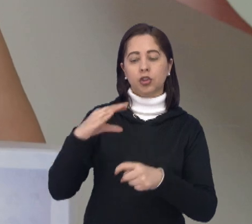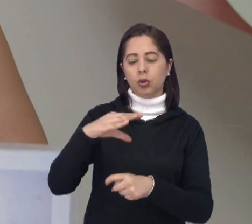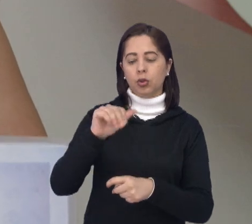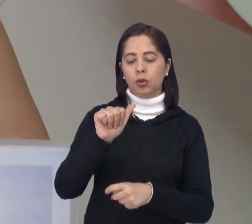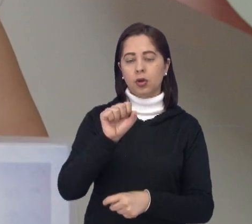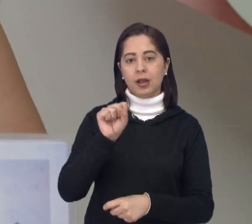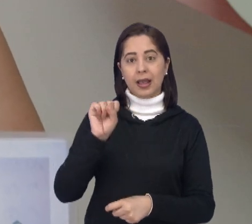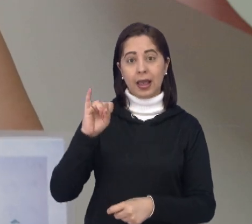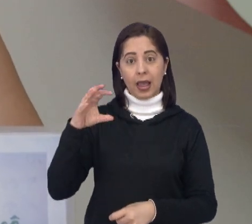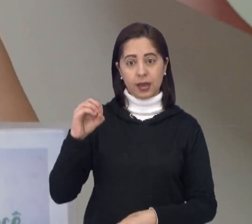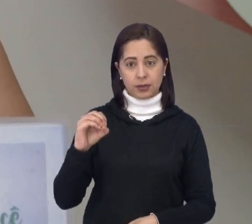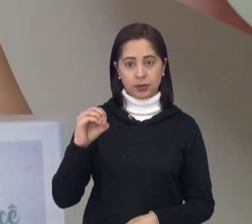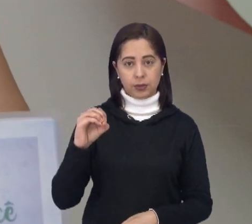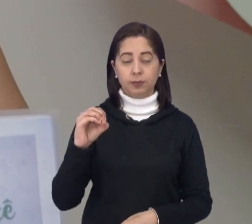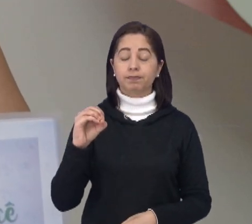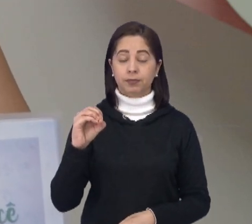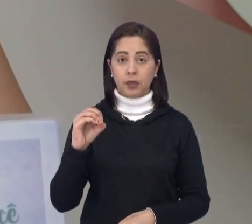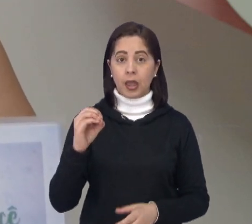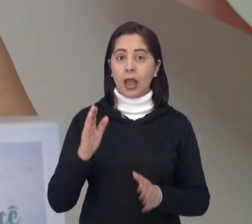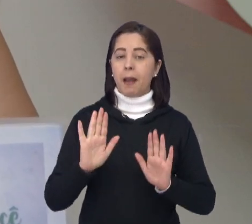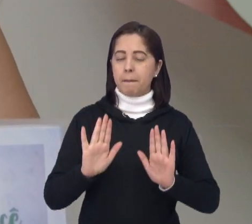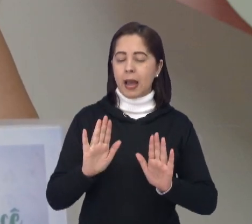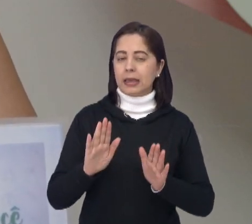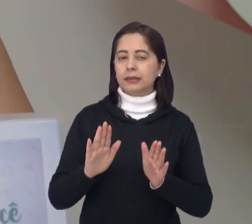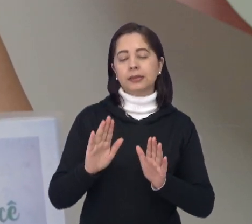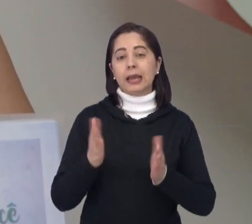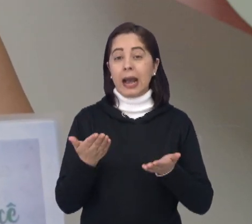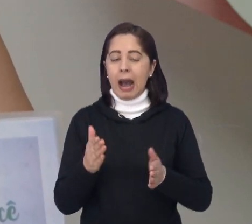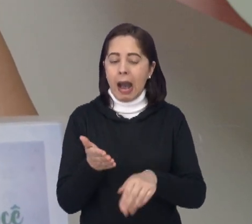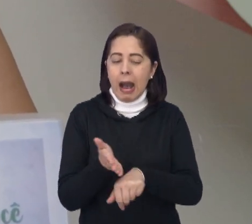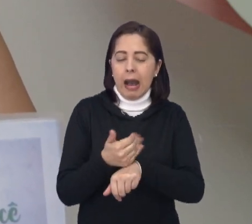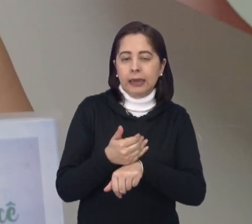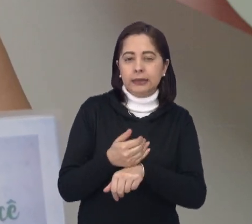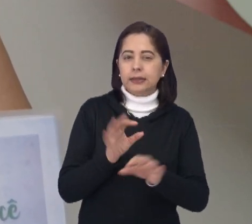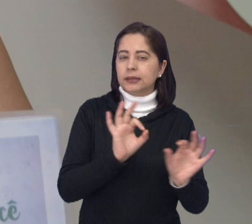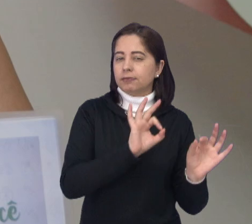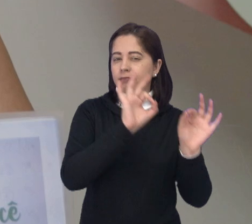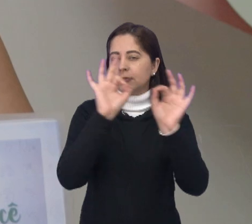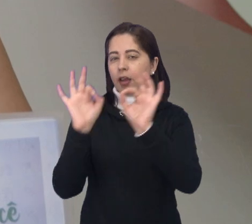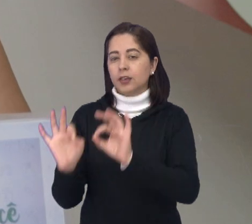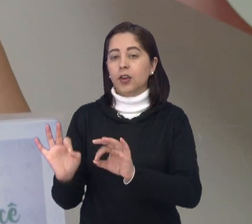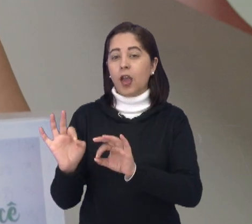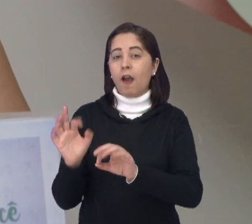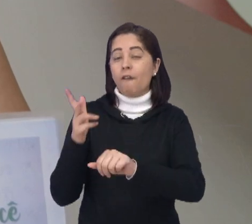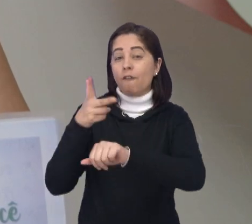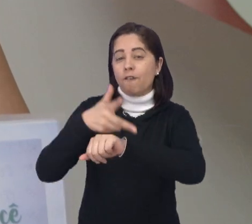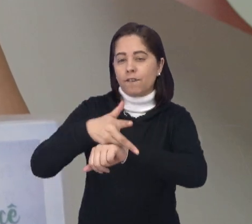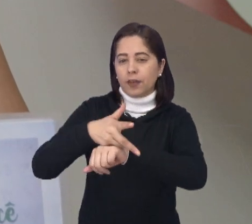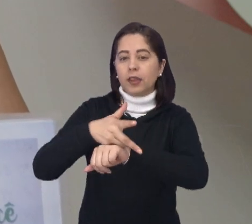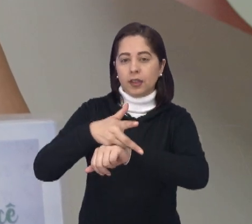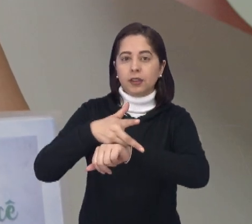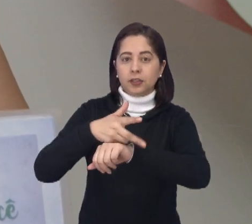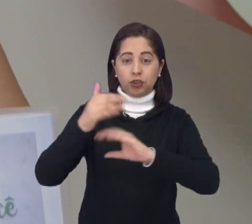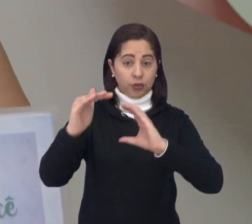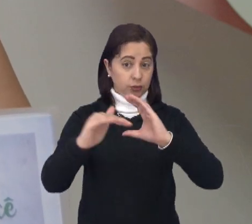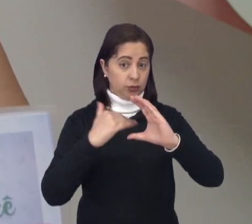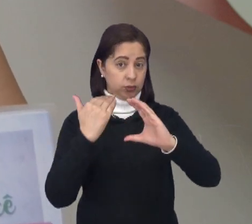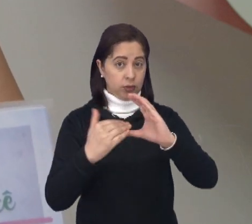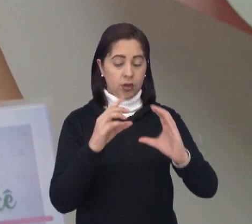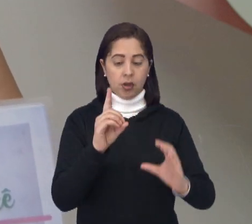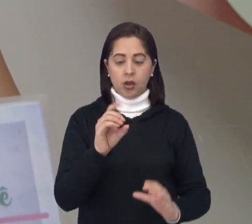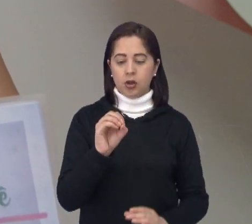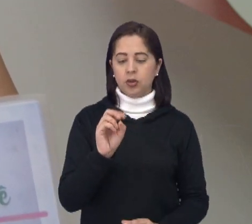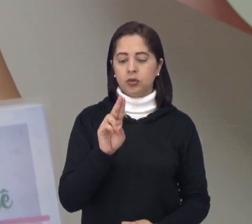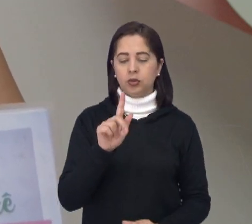gente continuar a entrevista aqui no estúdio com o Dr. Cássio, eu te convido agora para acompanhar um vídeo que nós recebemos do